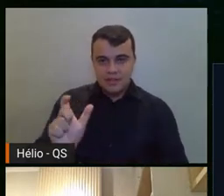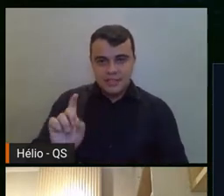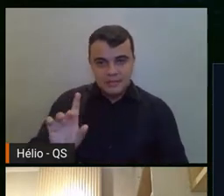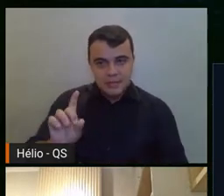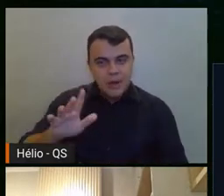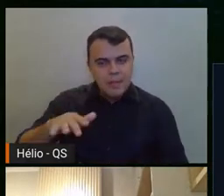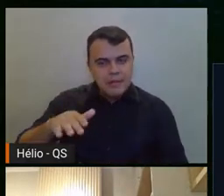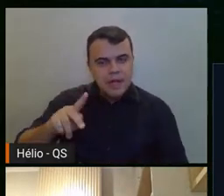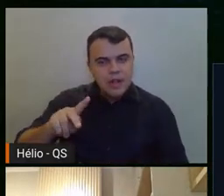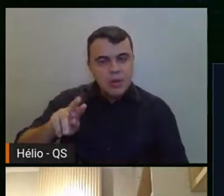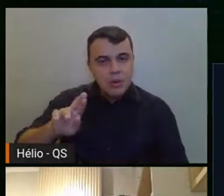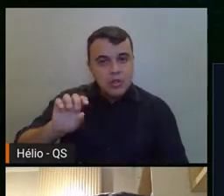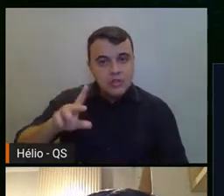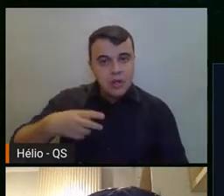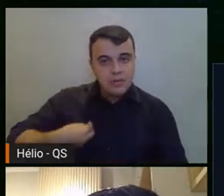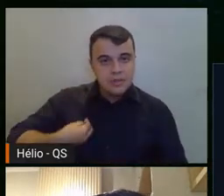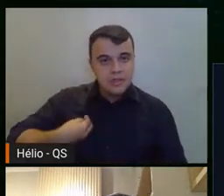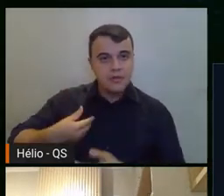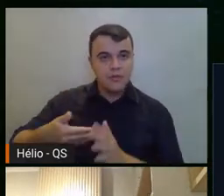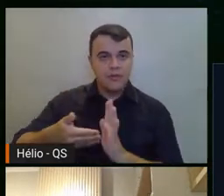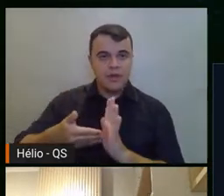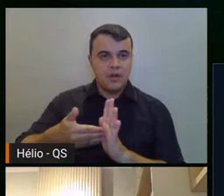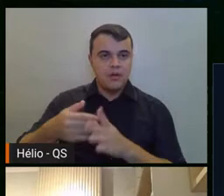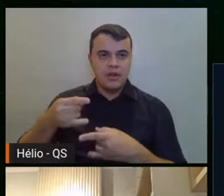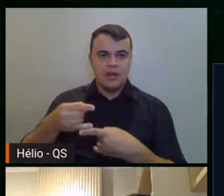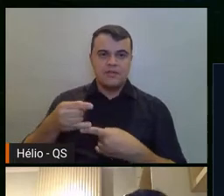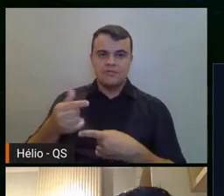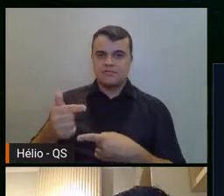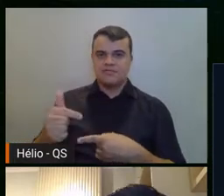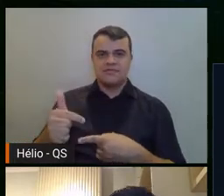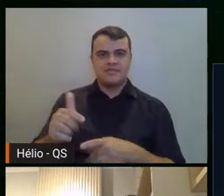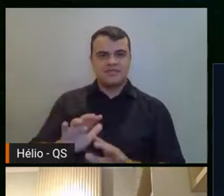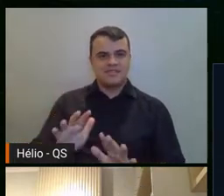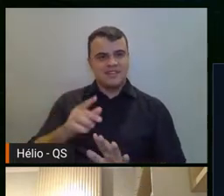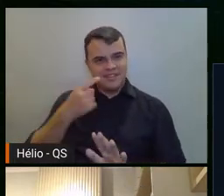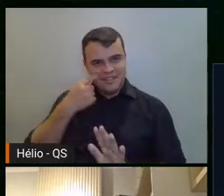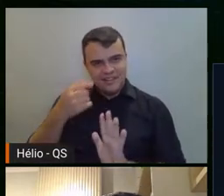só para quem no final dessa Live se não não